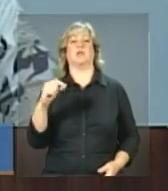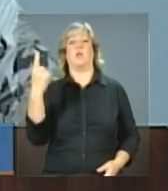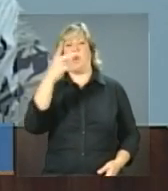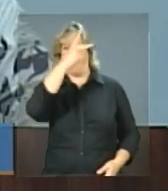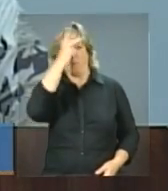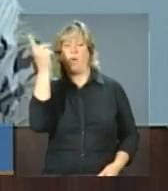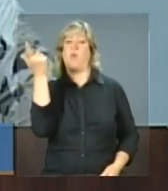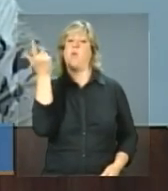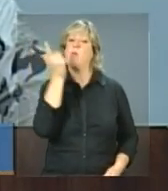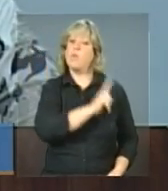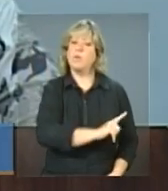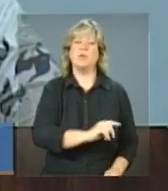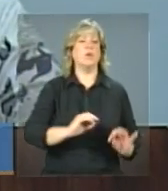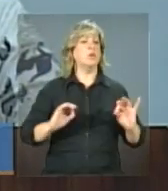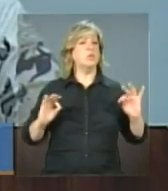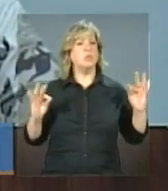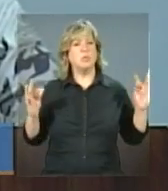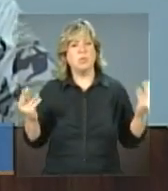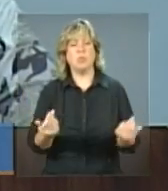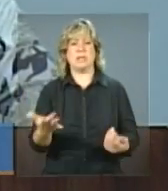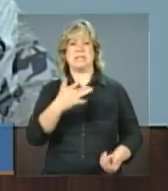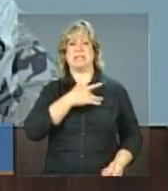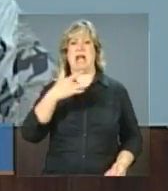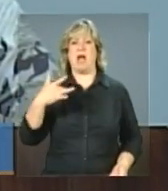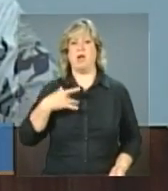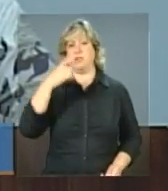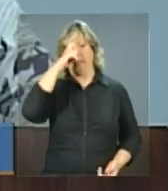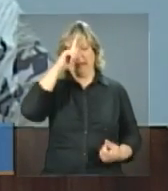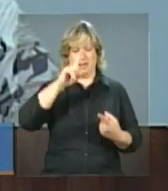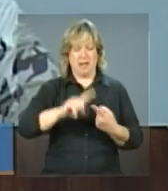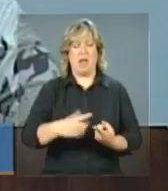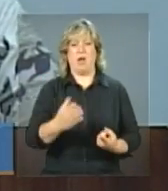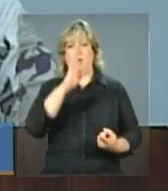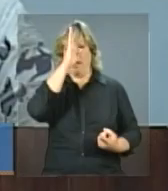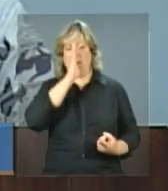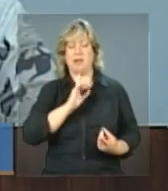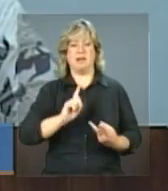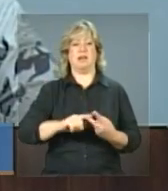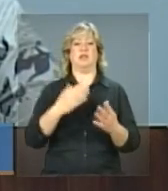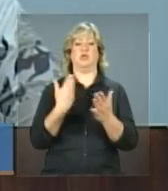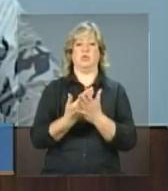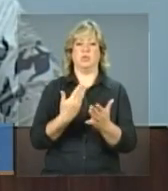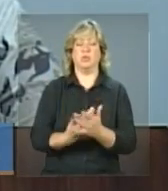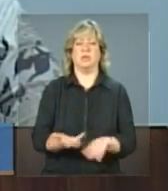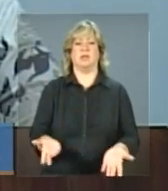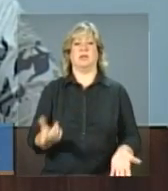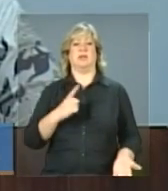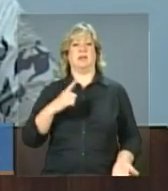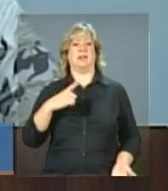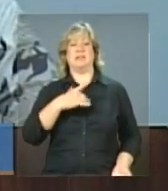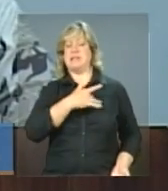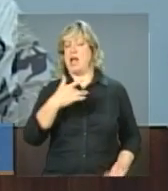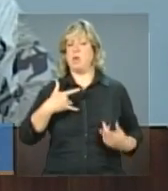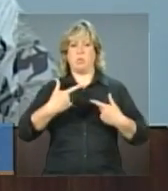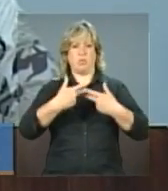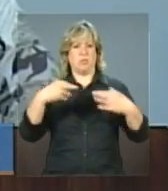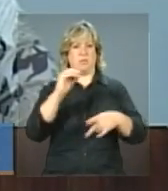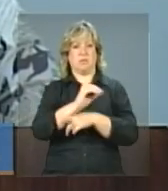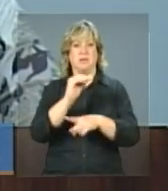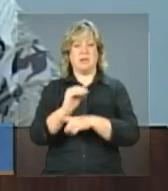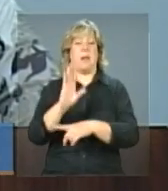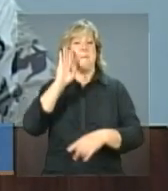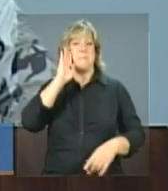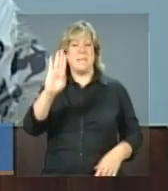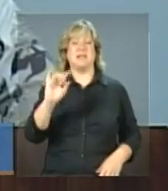população brasileira toda aos serviços de saúde, de educação, de assistência, mas a população extremamente pobre, que é a população